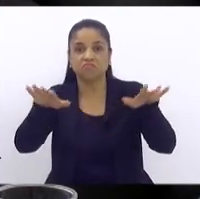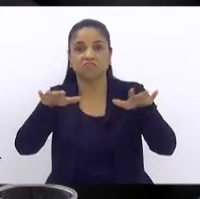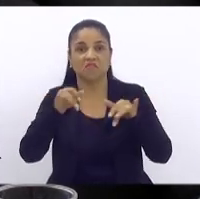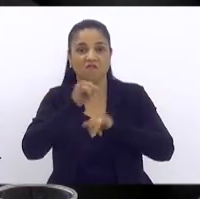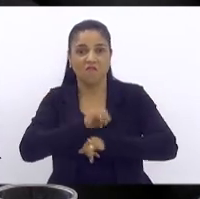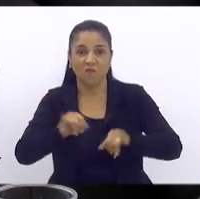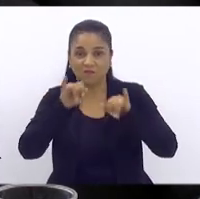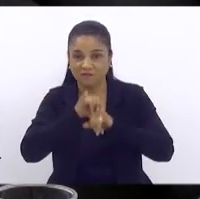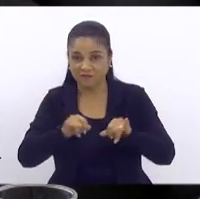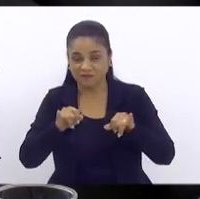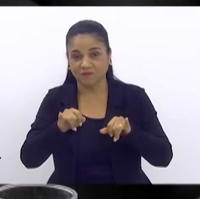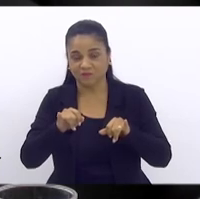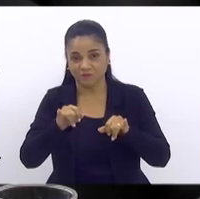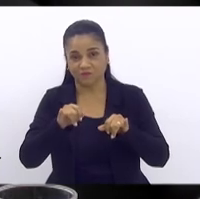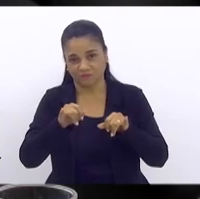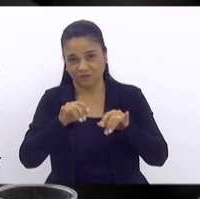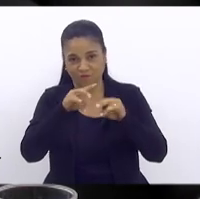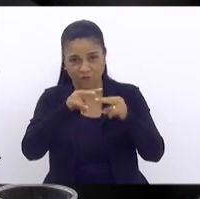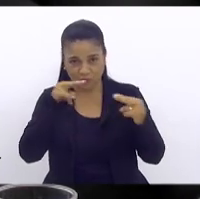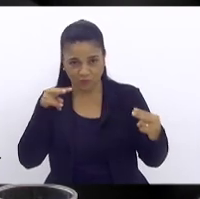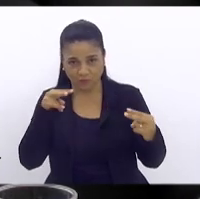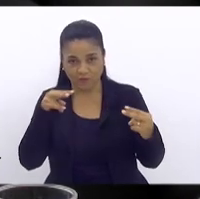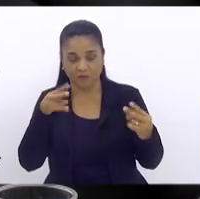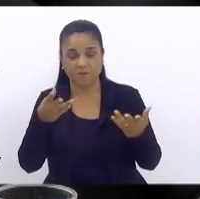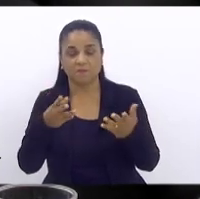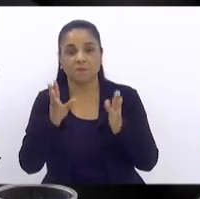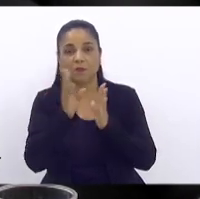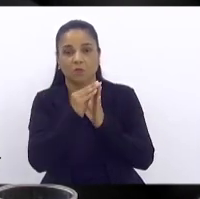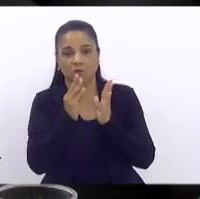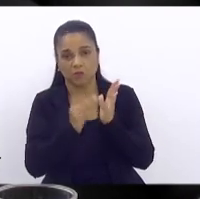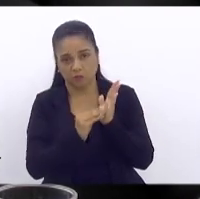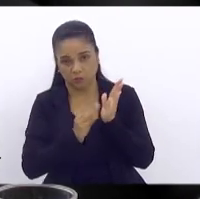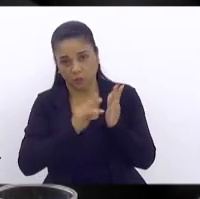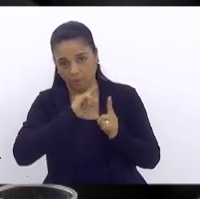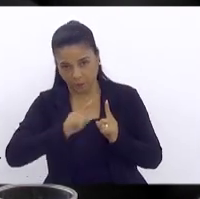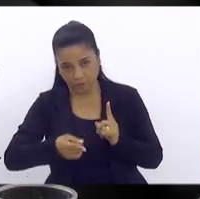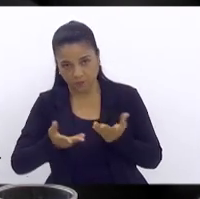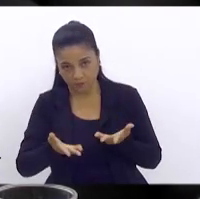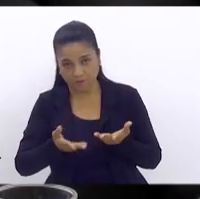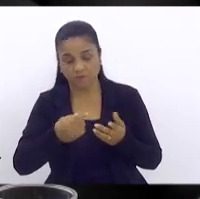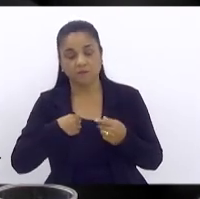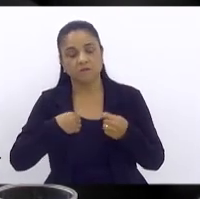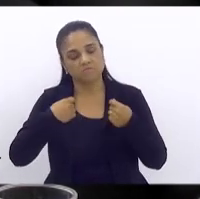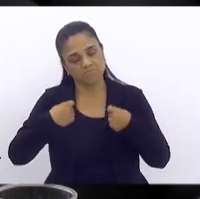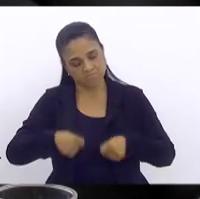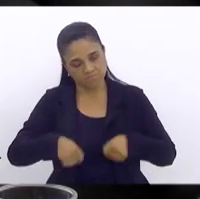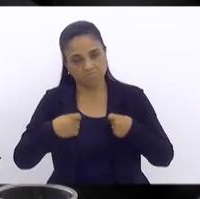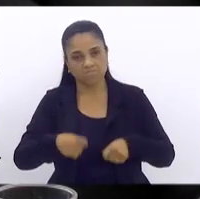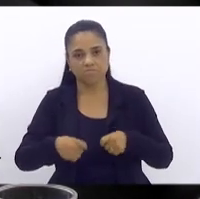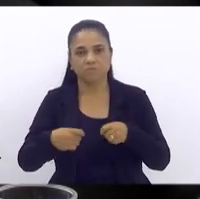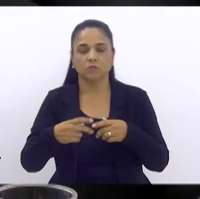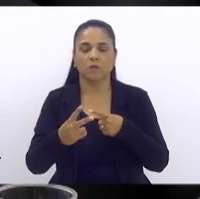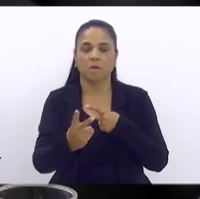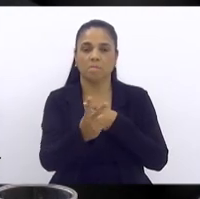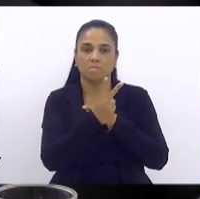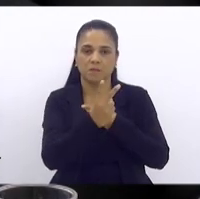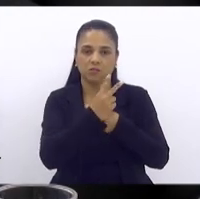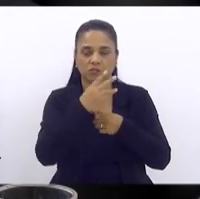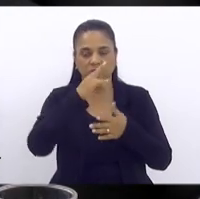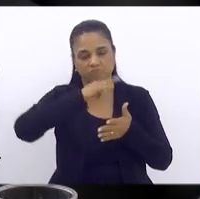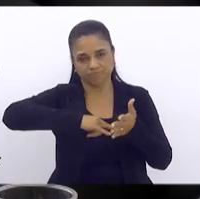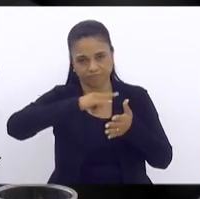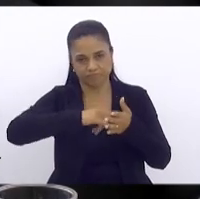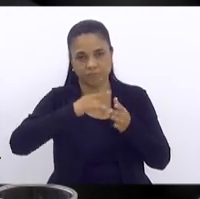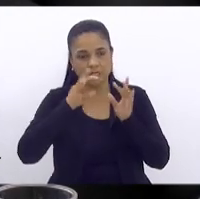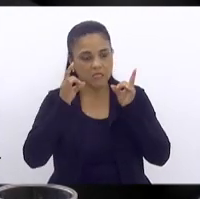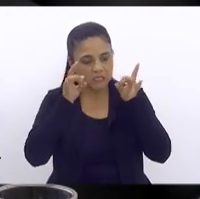informação, esse conteúdo indevido. E isso dependeria, sim, de uma própria medida protetiva mais específica para